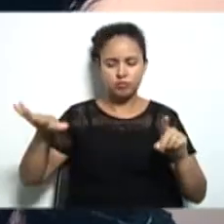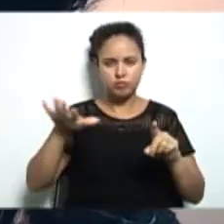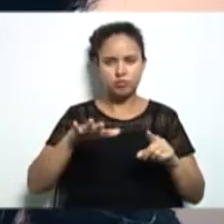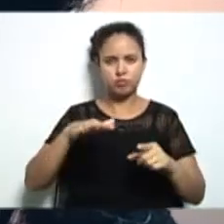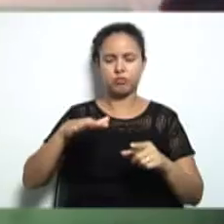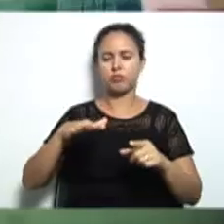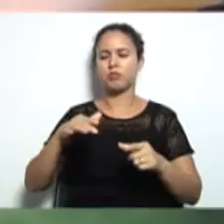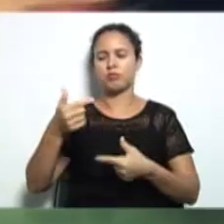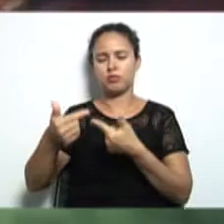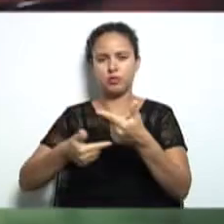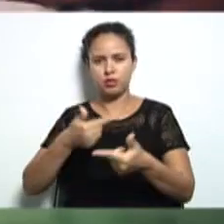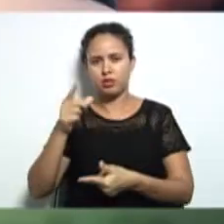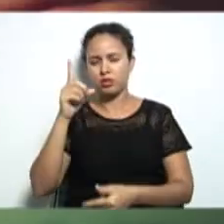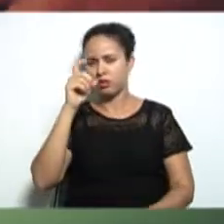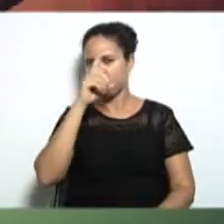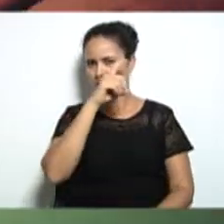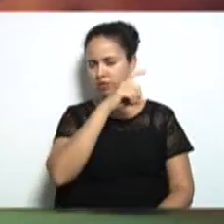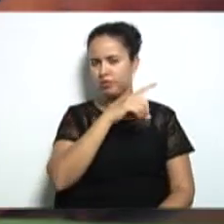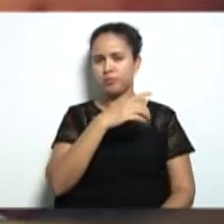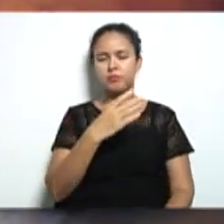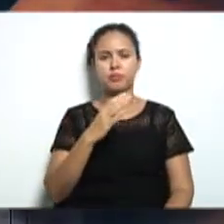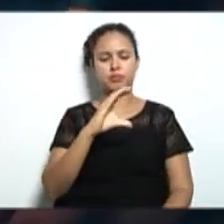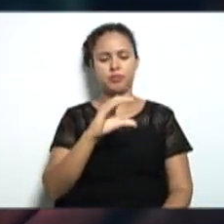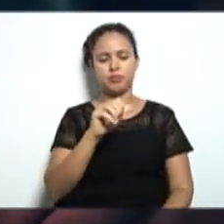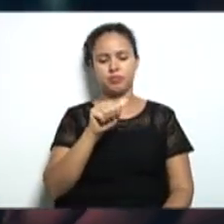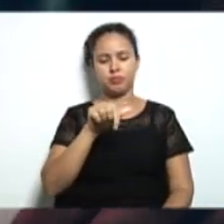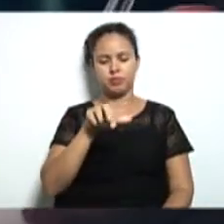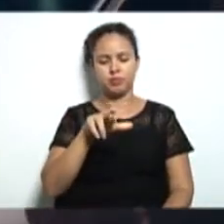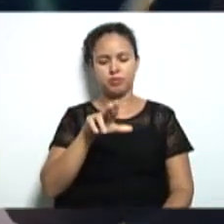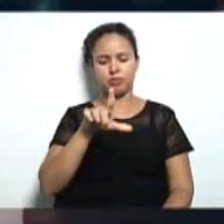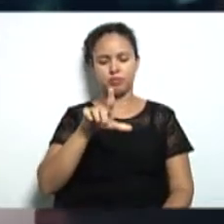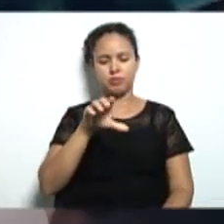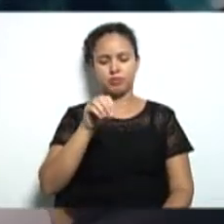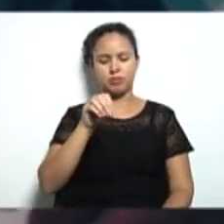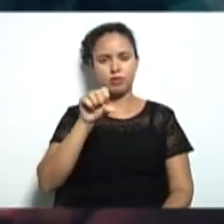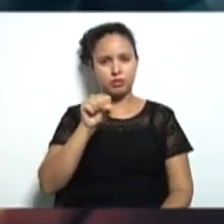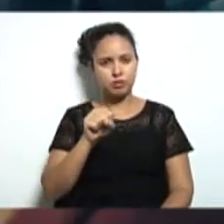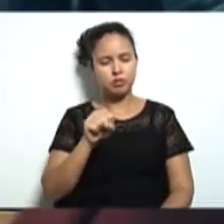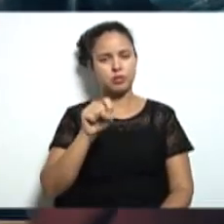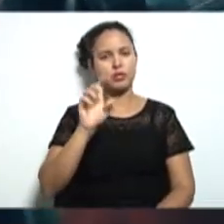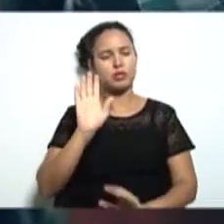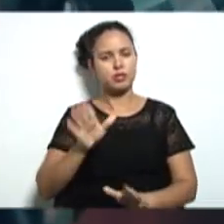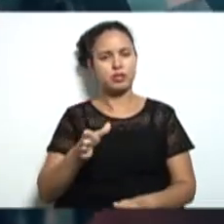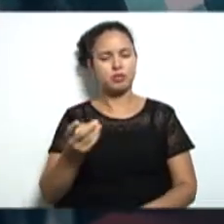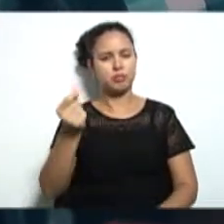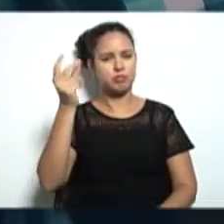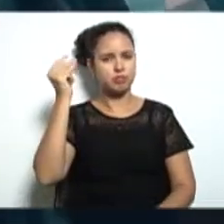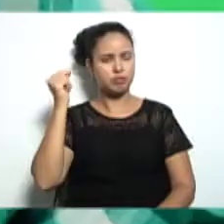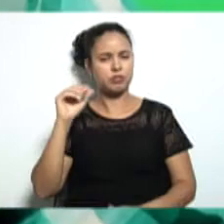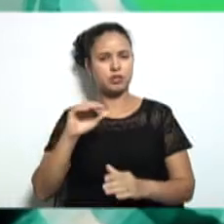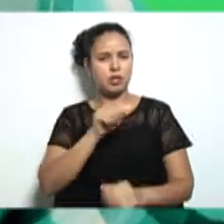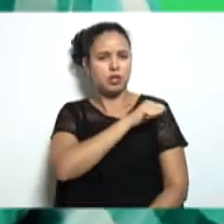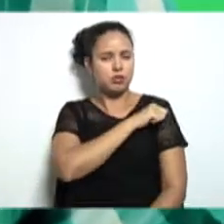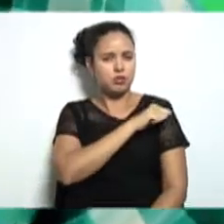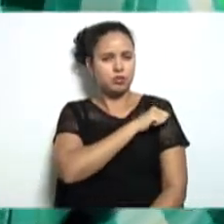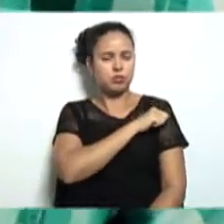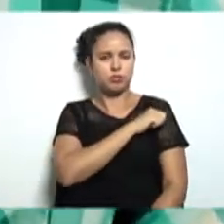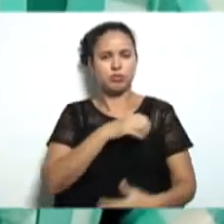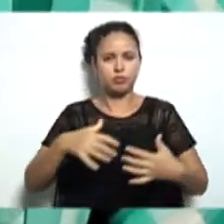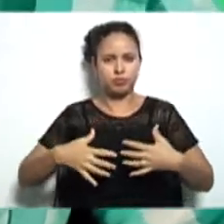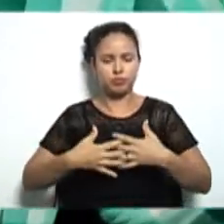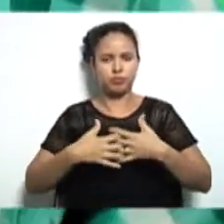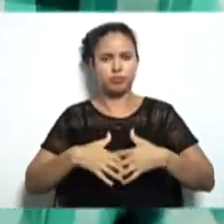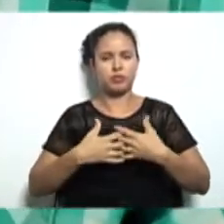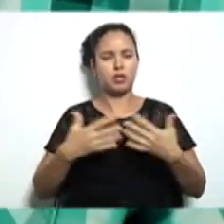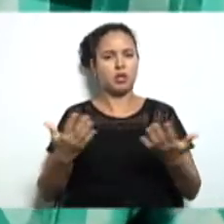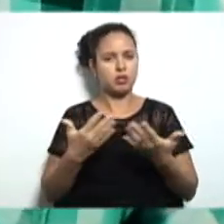essa fase. Carlos, que é egresso do IFRO e hoje é servidor, reconhece bem essa importância. Bom, eu fiz